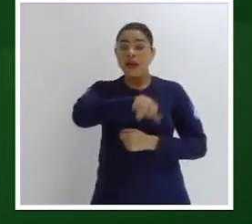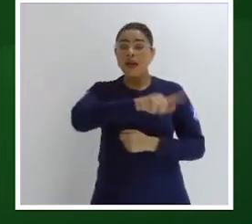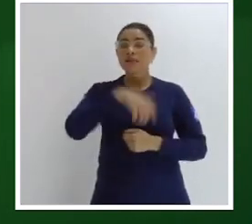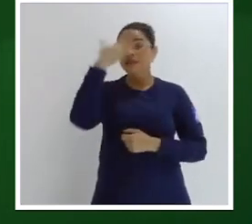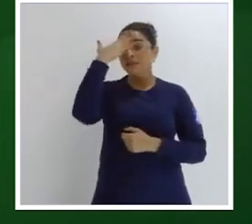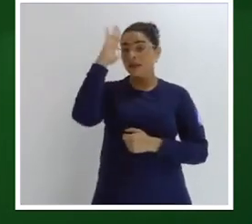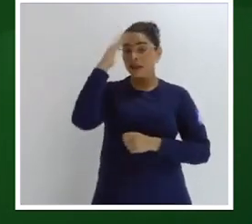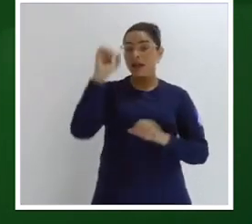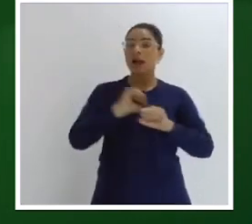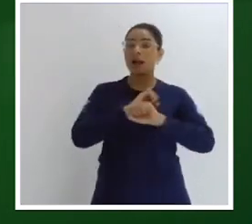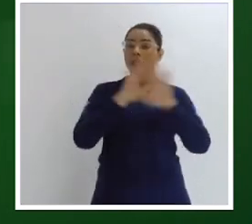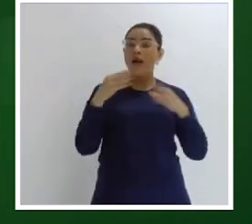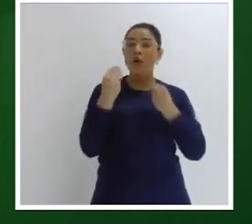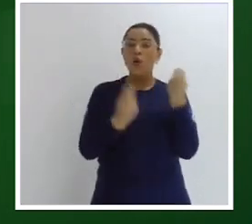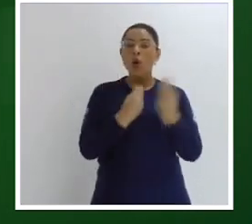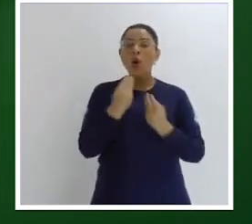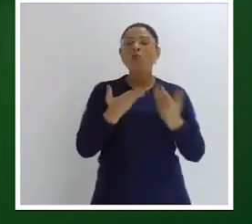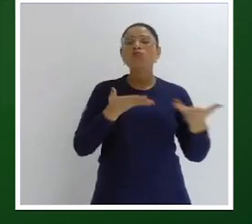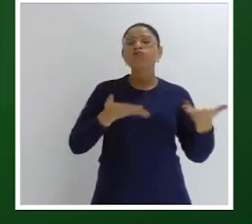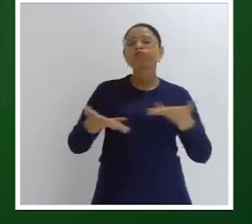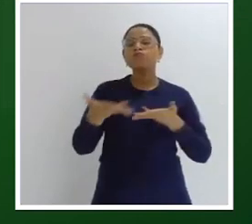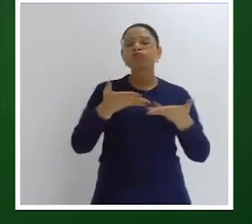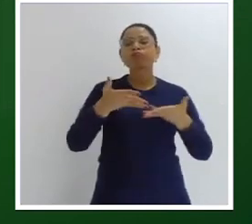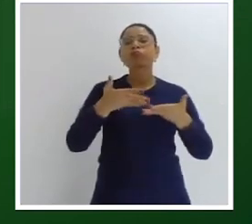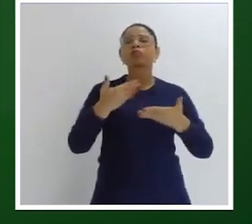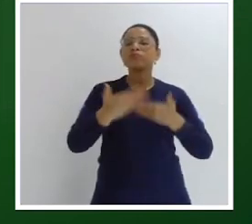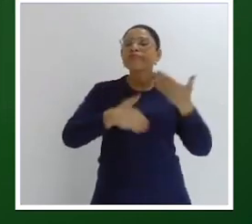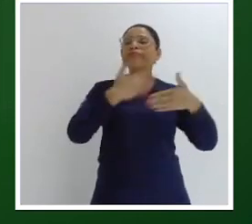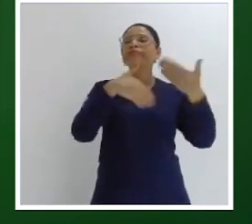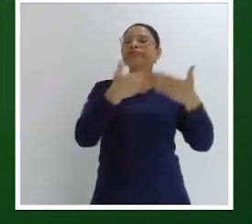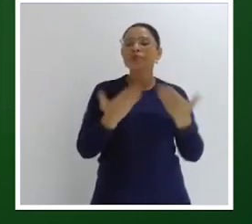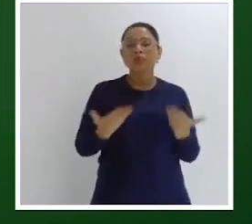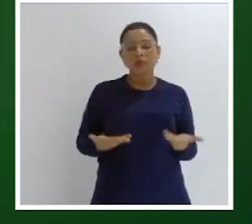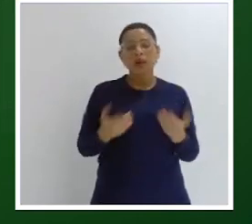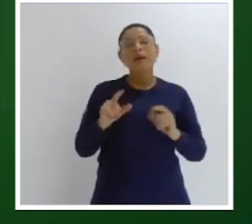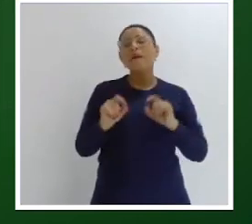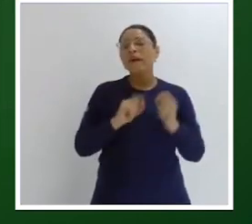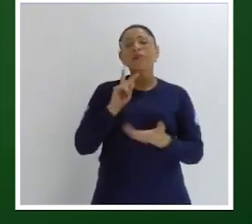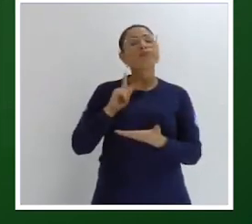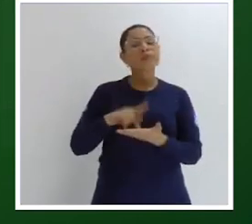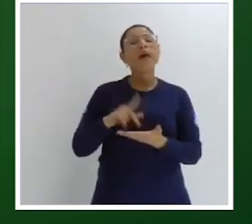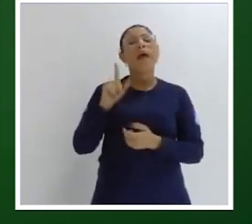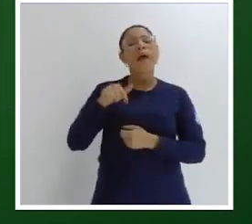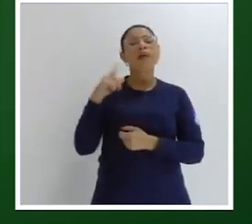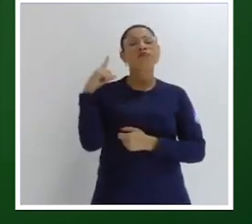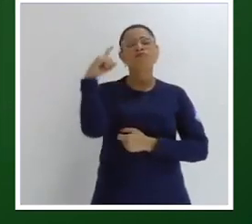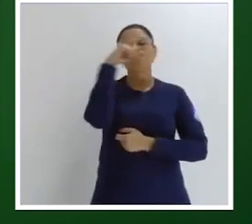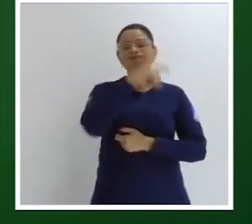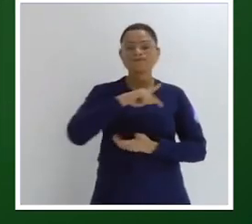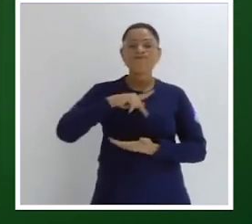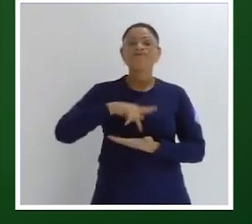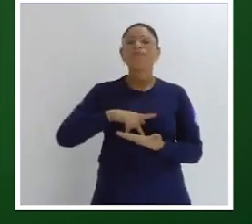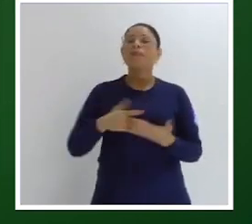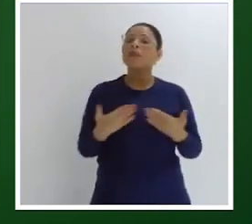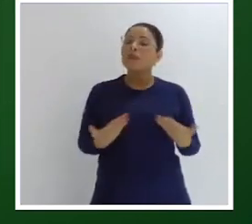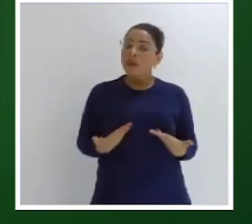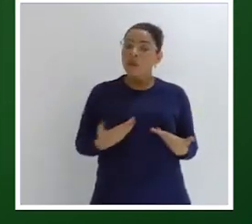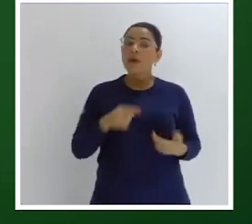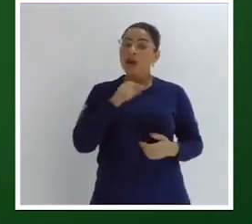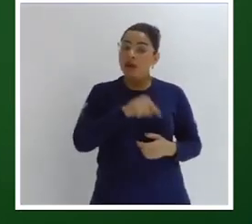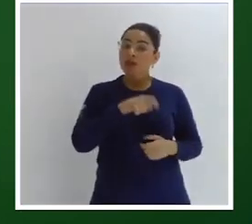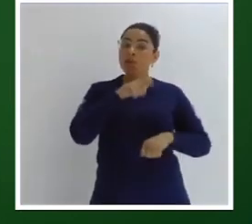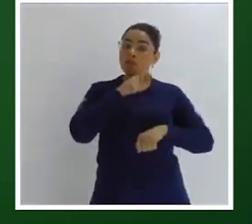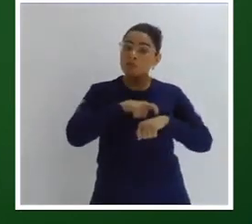essa questão do fluxo porque realmente olha aqueles quem não etapa Isso dificulta bastante e foi a partir daí